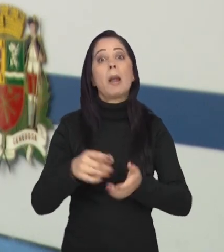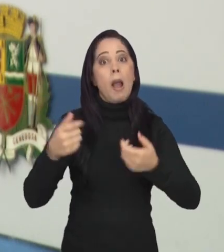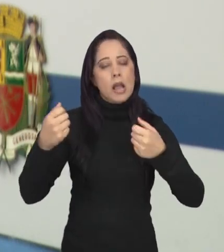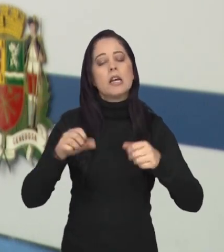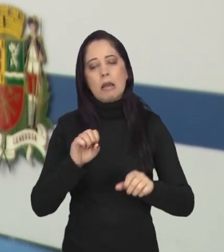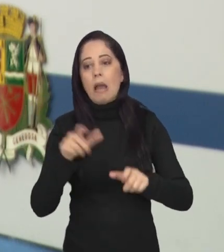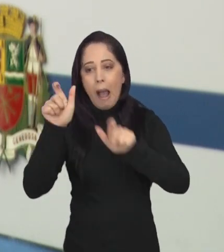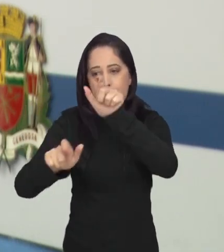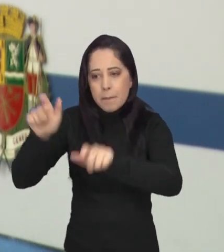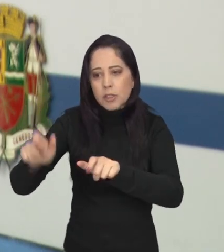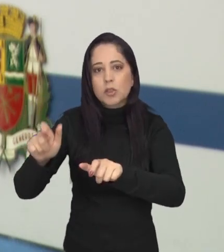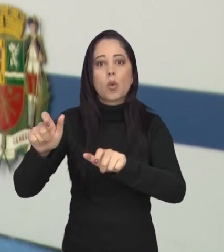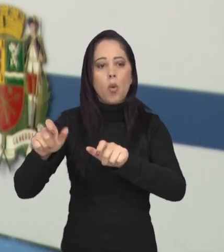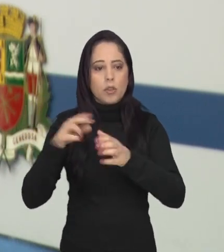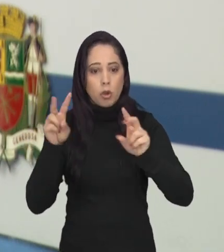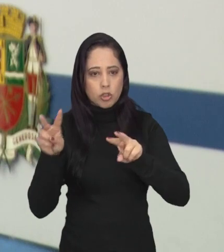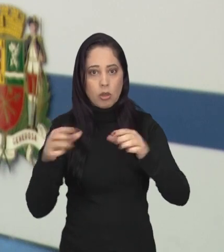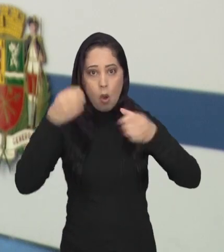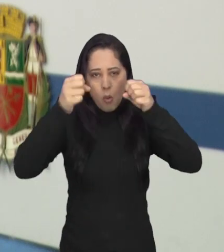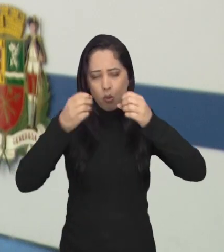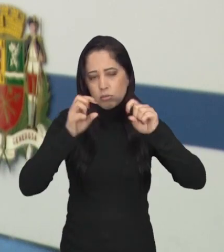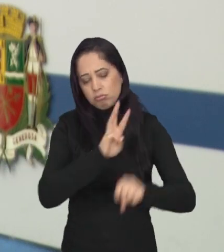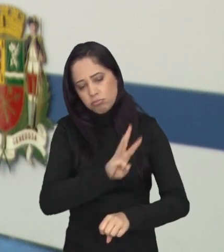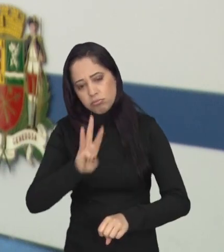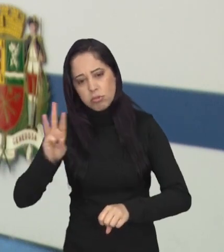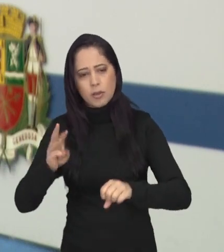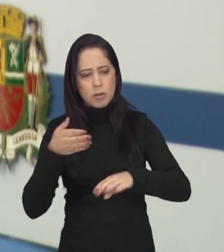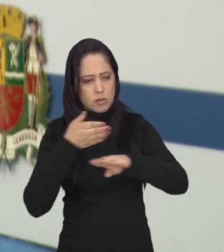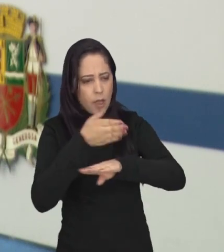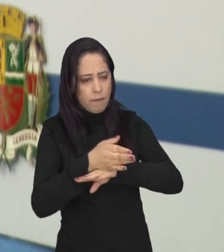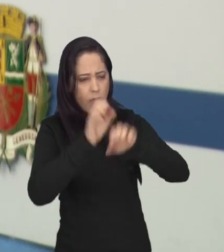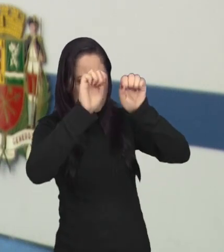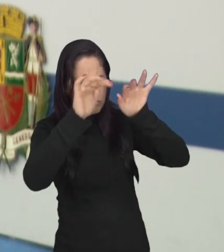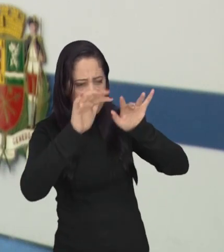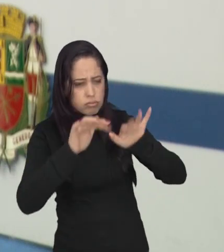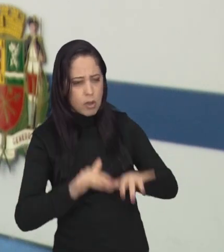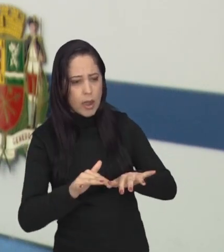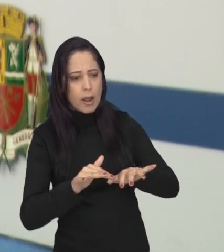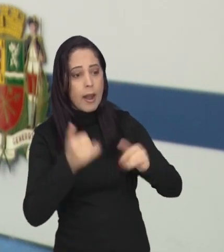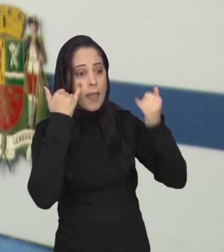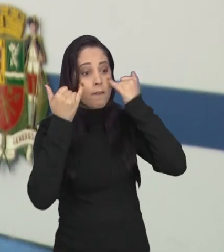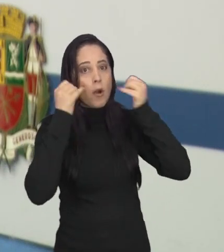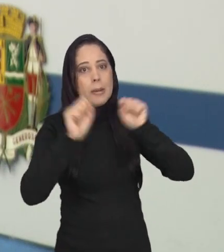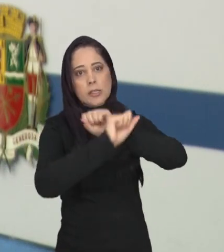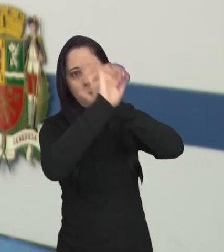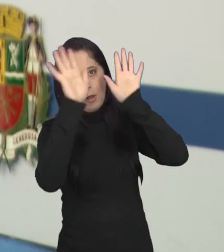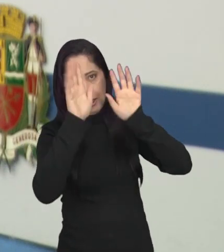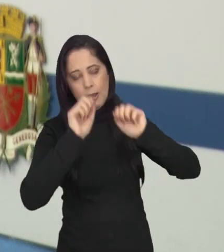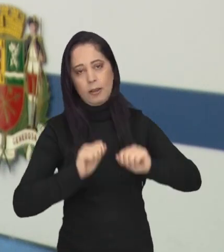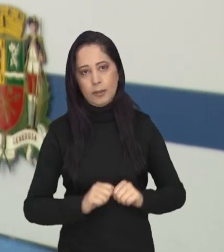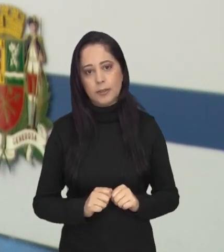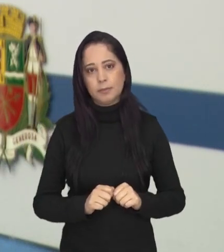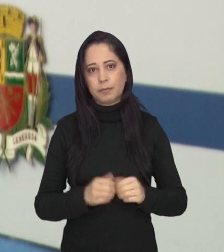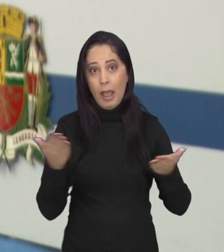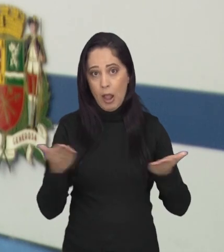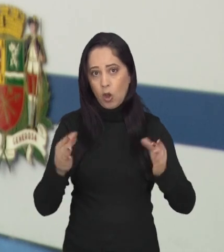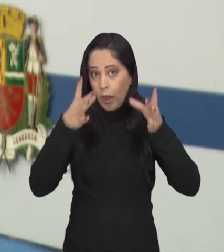acesso facilitado a informações sobre o andamento da regularização, que costuma ser um processo bem